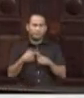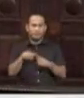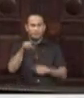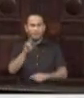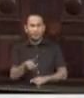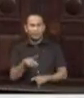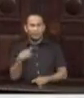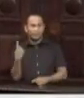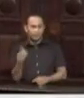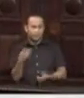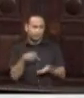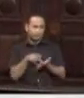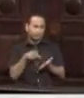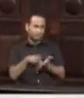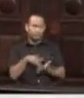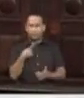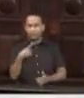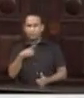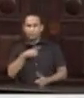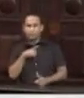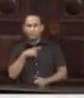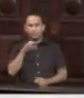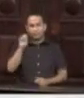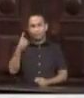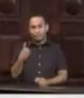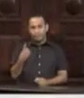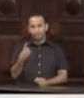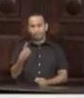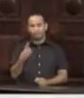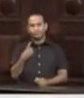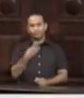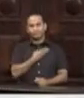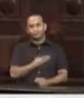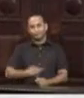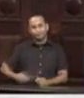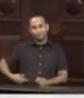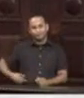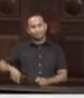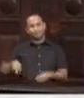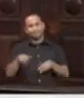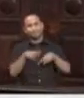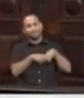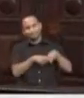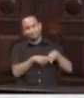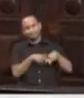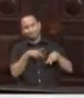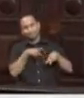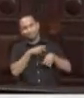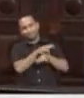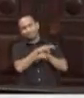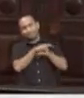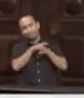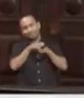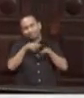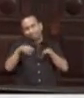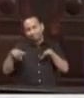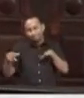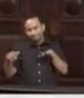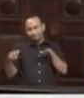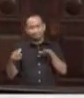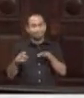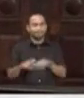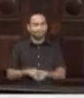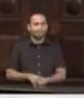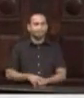nossa realidade. Nós temos um ex-governador preso. Nós temos uma série de figuras da política do estado do Rio de